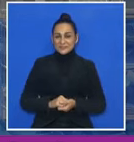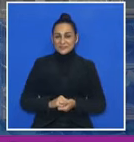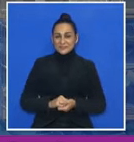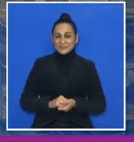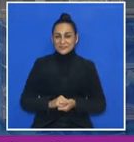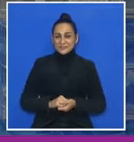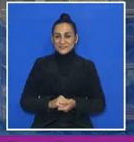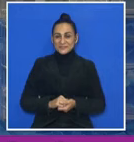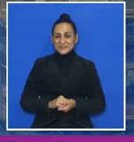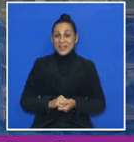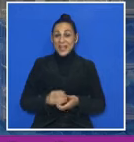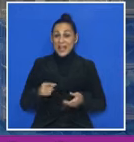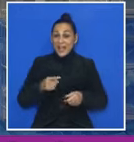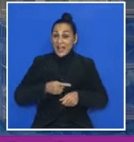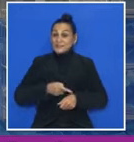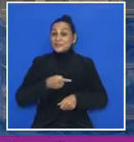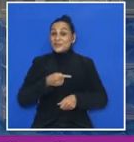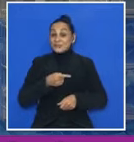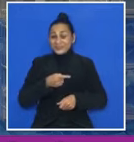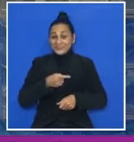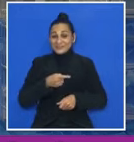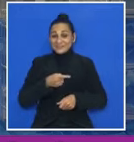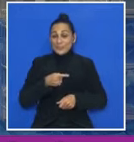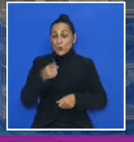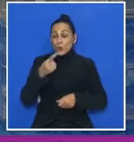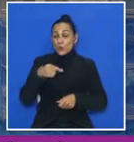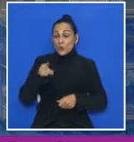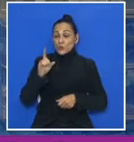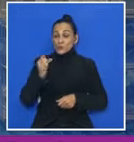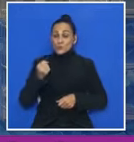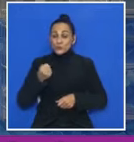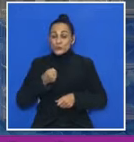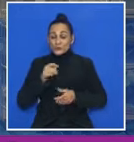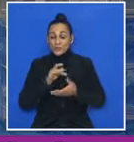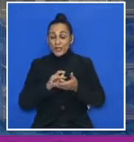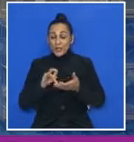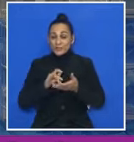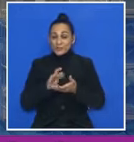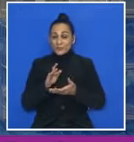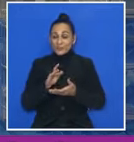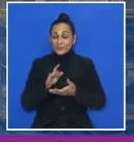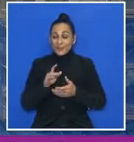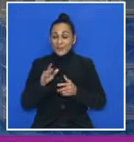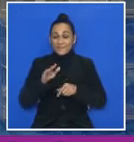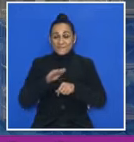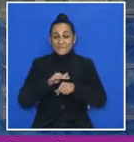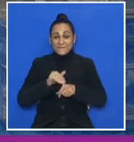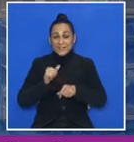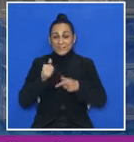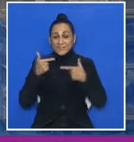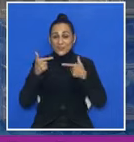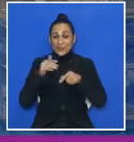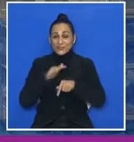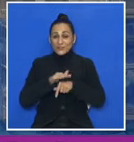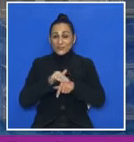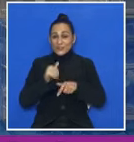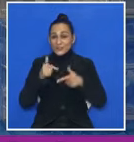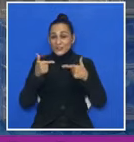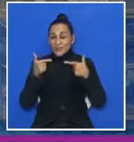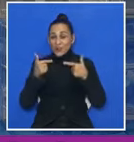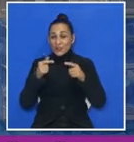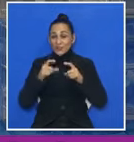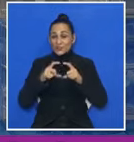23. Agora, o 15º e último número da Loto Fácil. Vem sorte, vem sorte, vem sorte. Bola